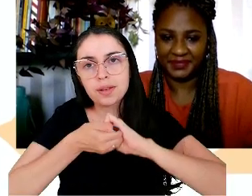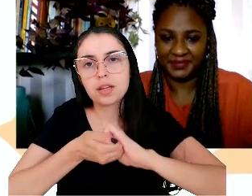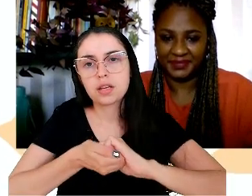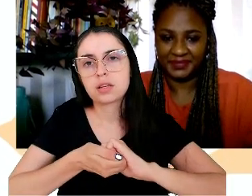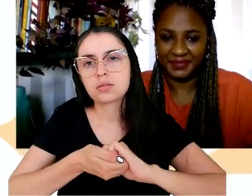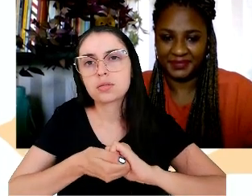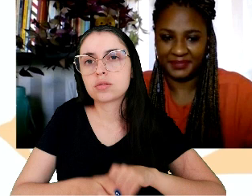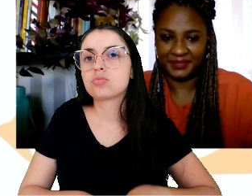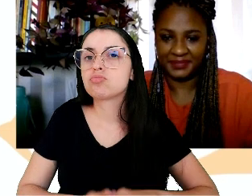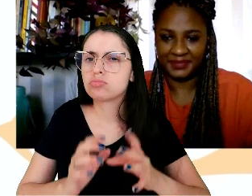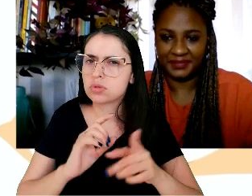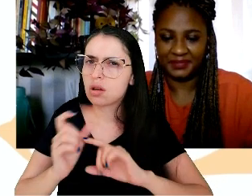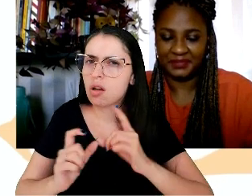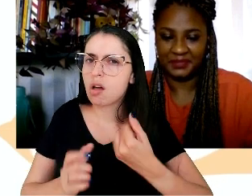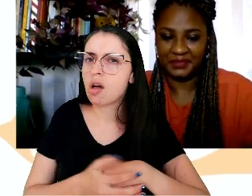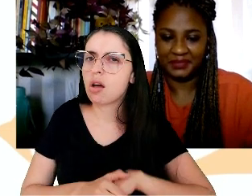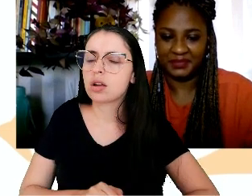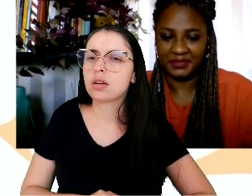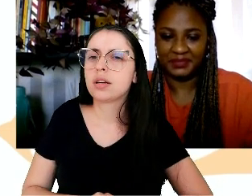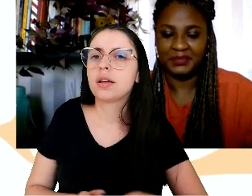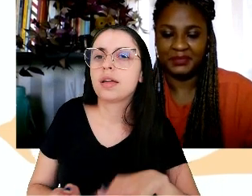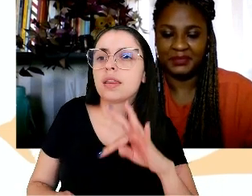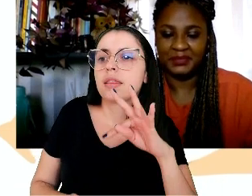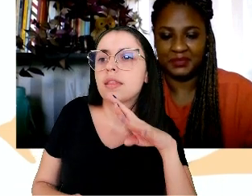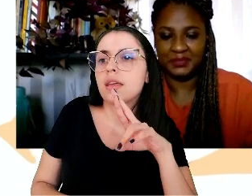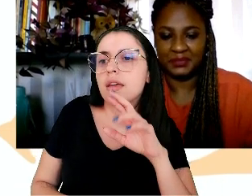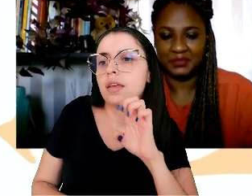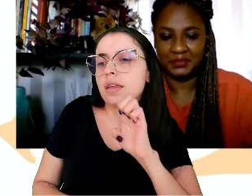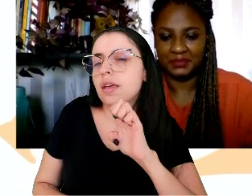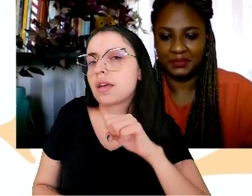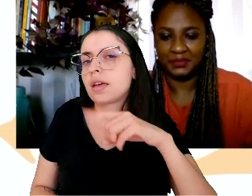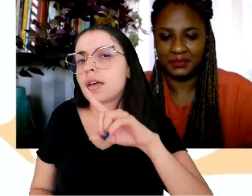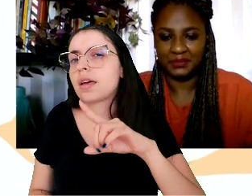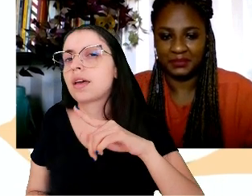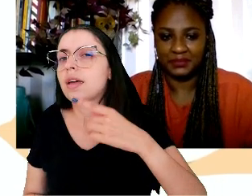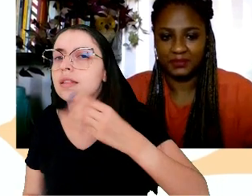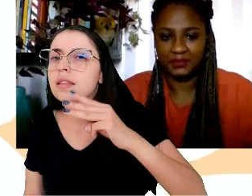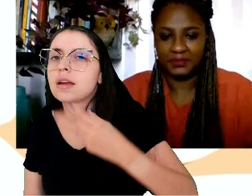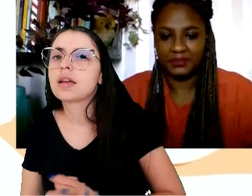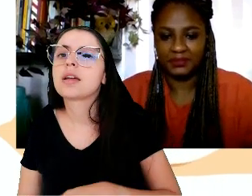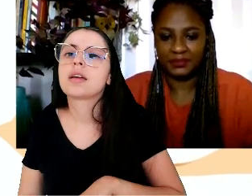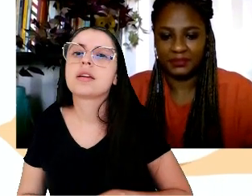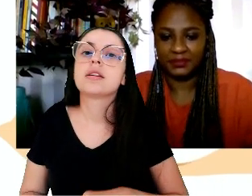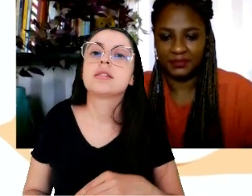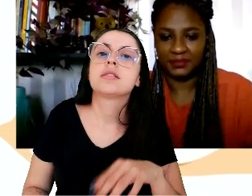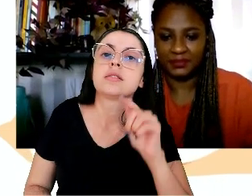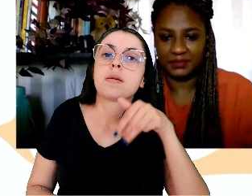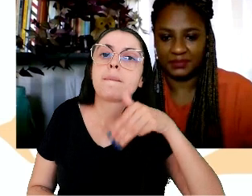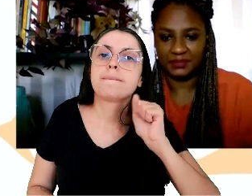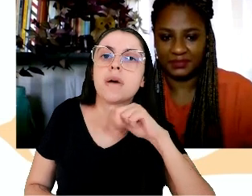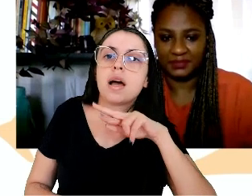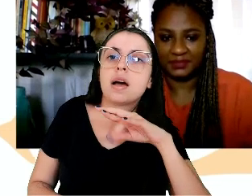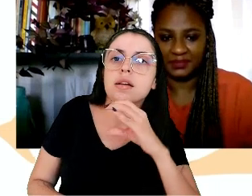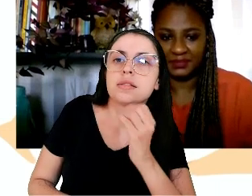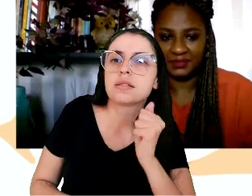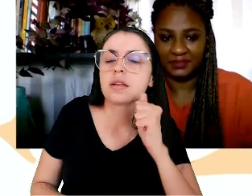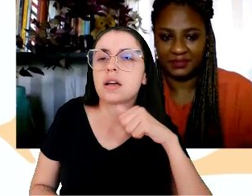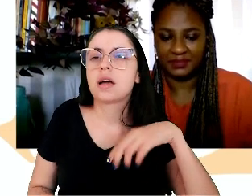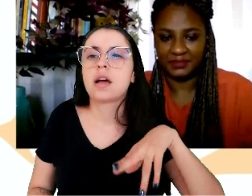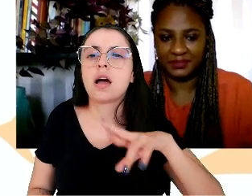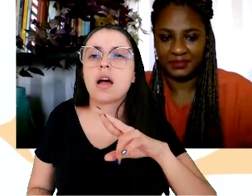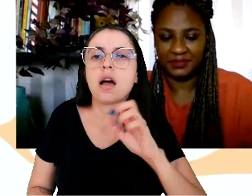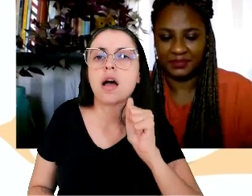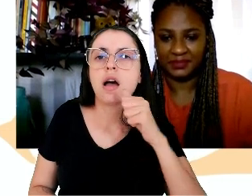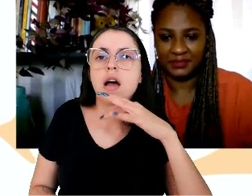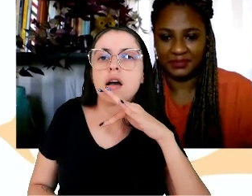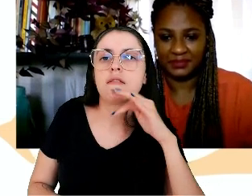integrantes da Comissão de Equidade e Gênero do TRF3, Márcia Panuzzi e o Rafael Rios Ribeiro. Registrar mais uma